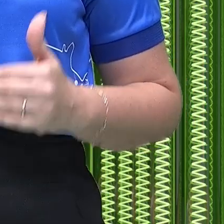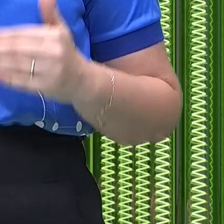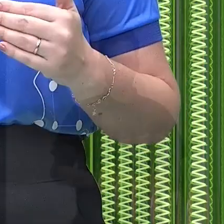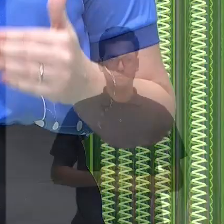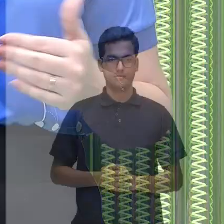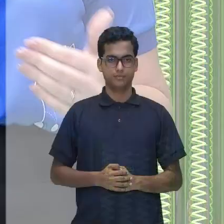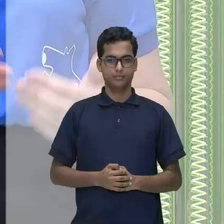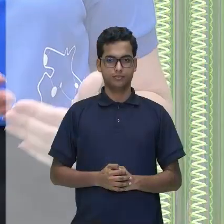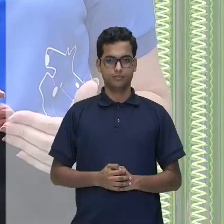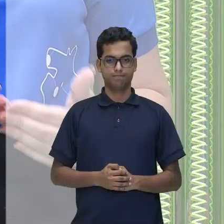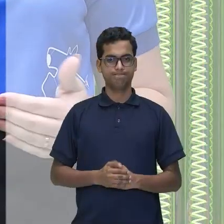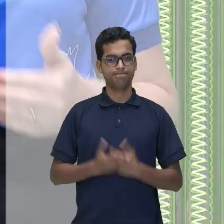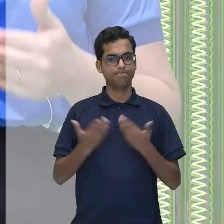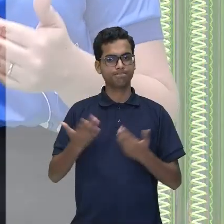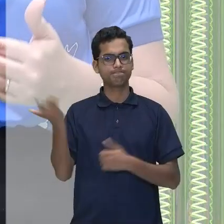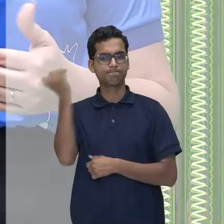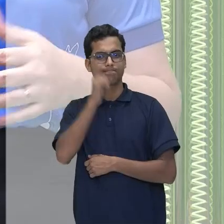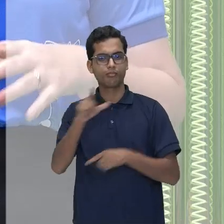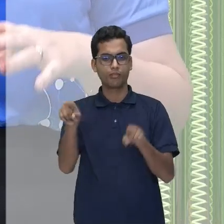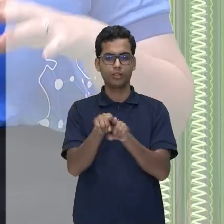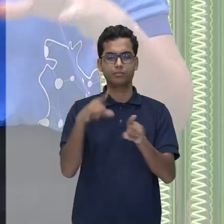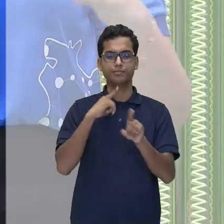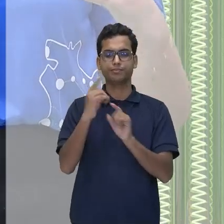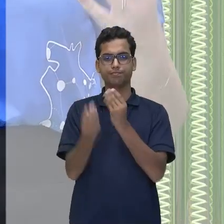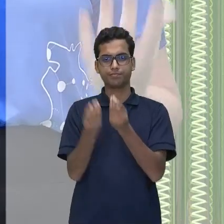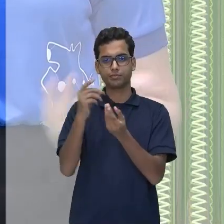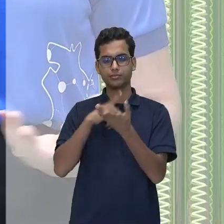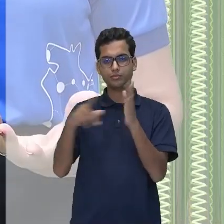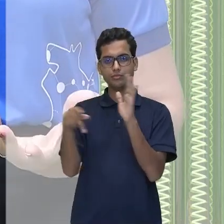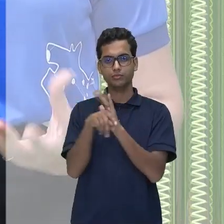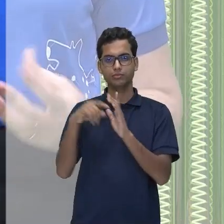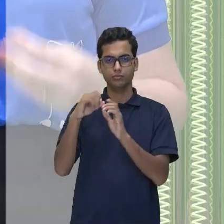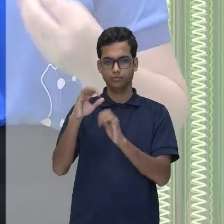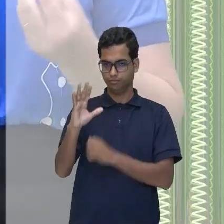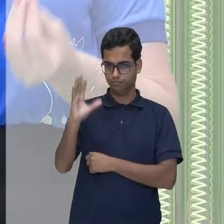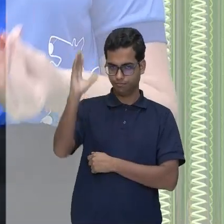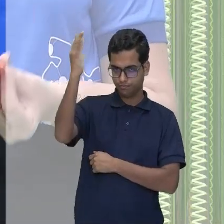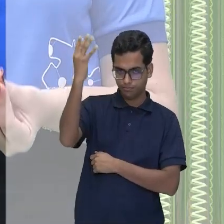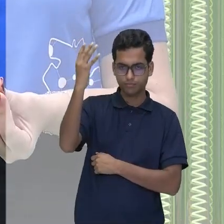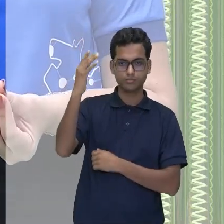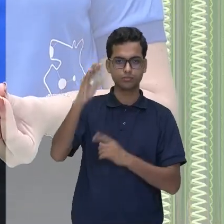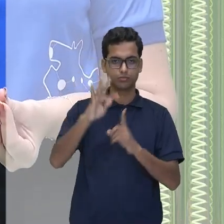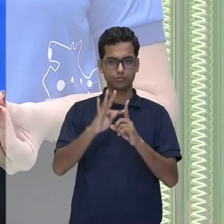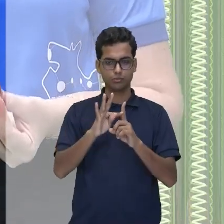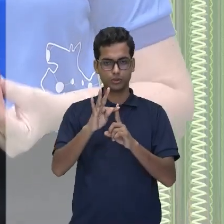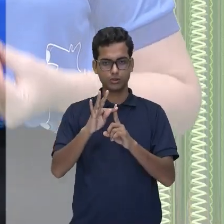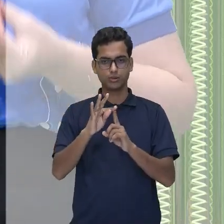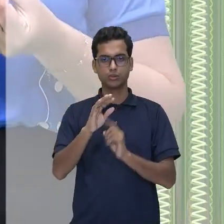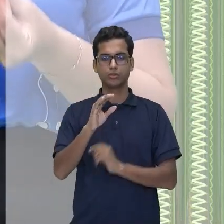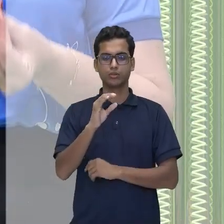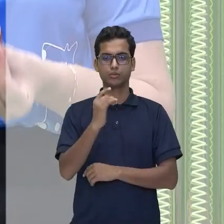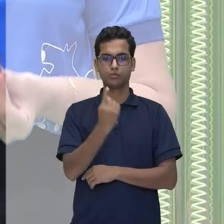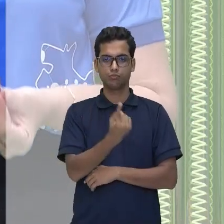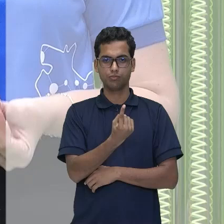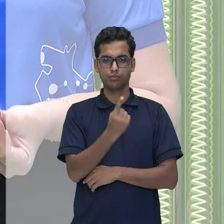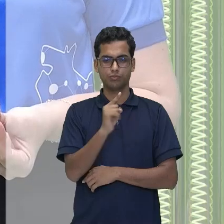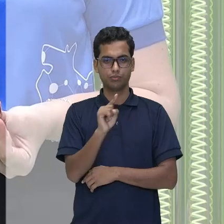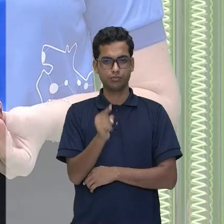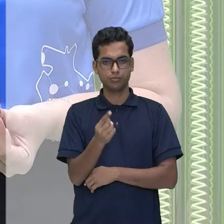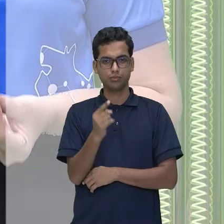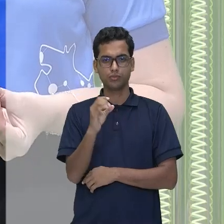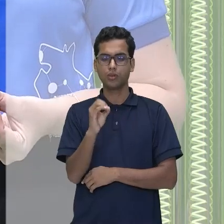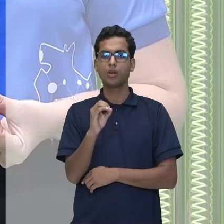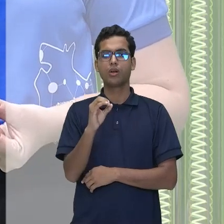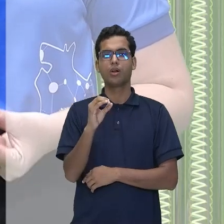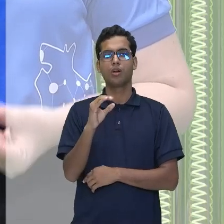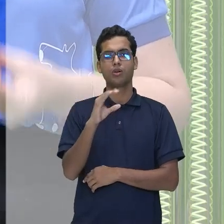aumentar em 1,5 graus Celsius a temperatura global. Parece pouco, gente, mas nós não estamos